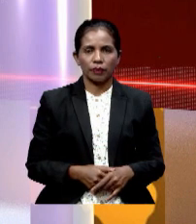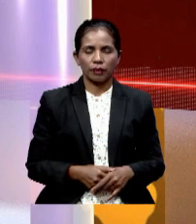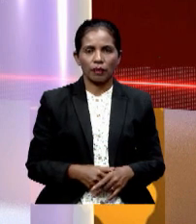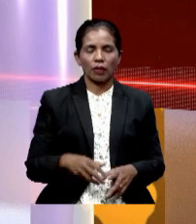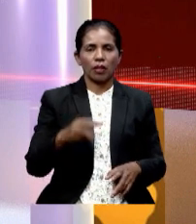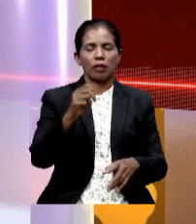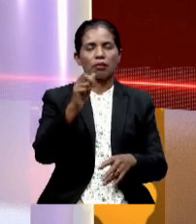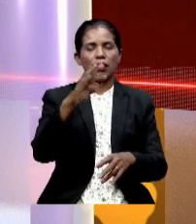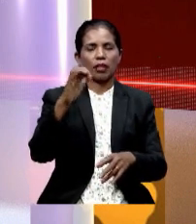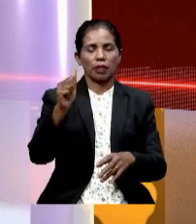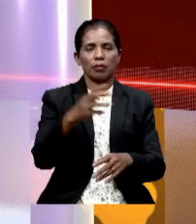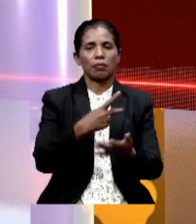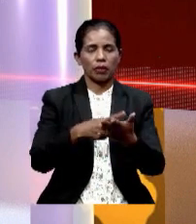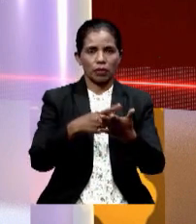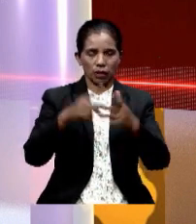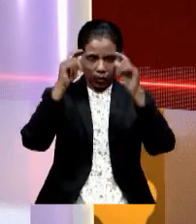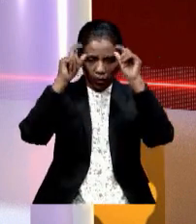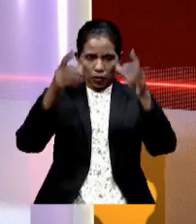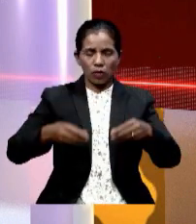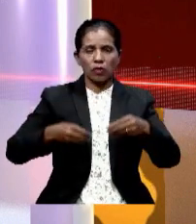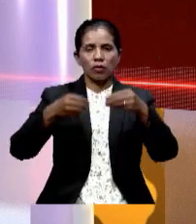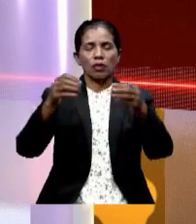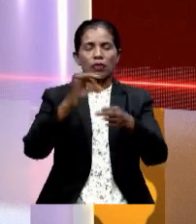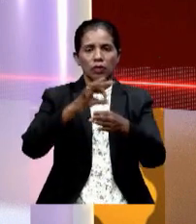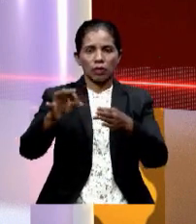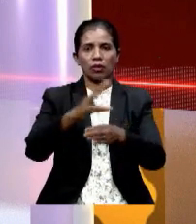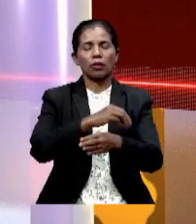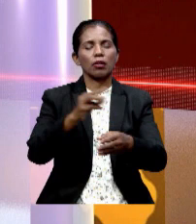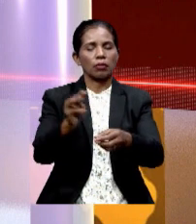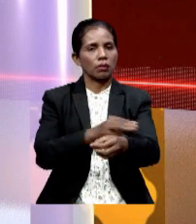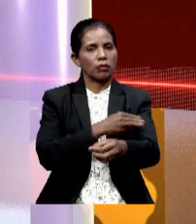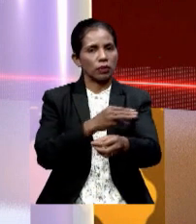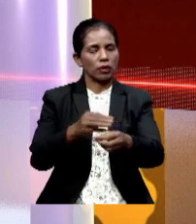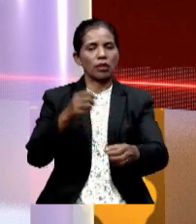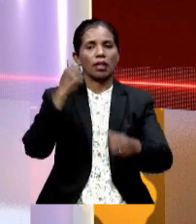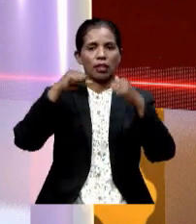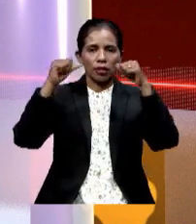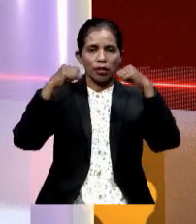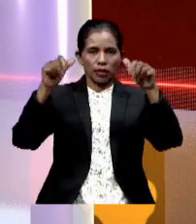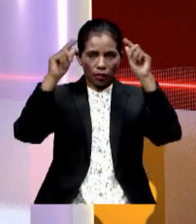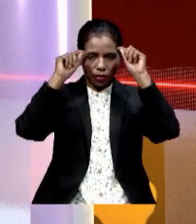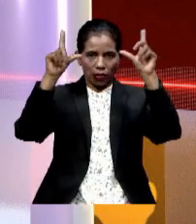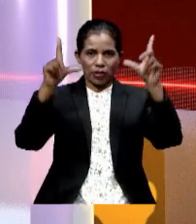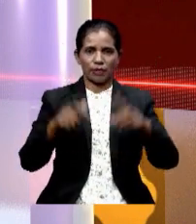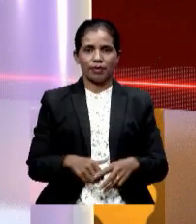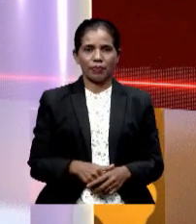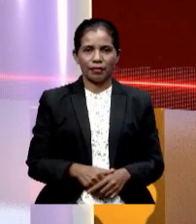Marimba Project Timor Leste sefo formação com a musical artista timoroansira.